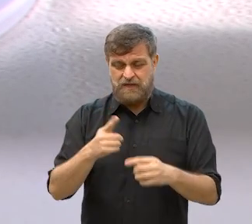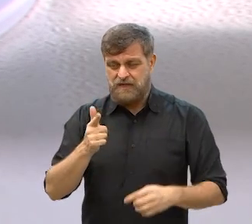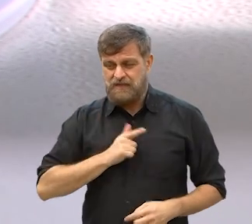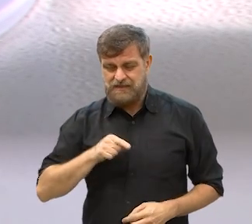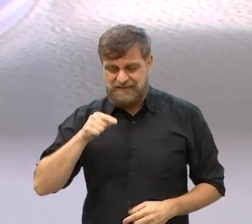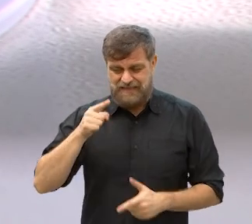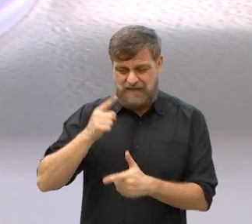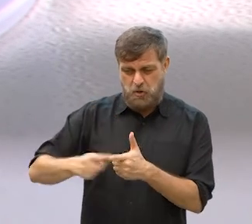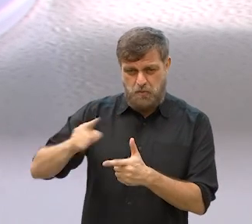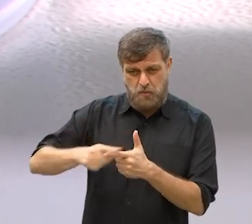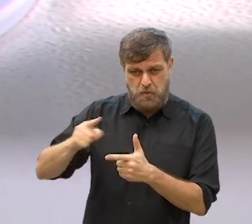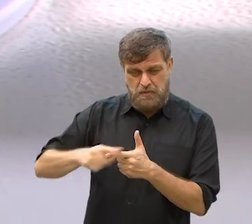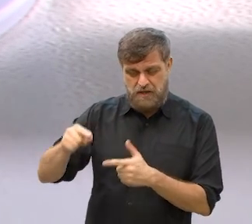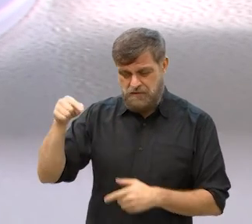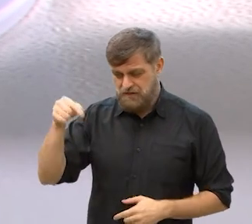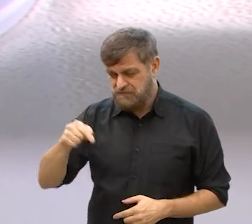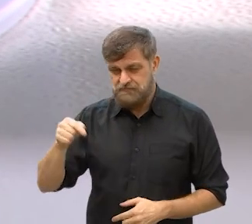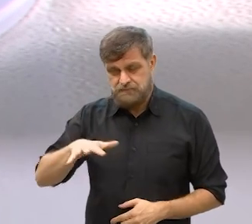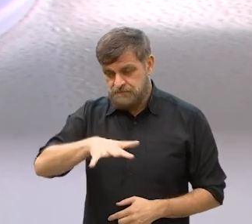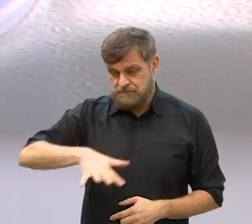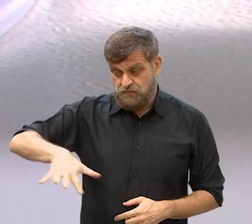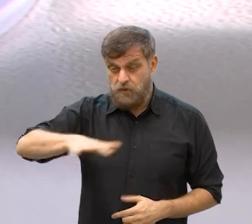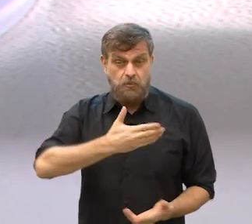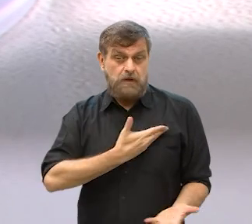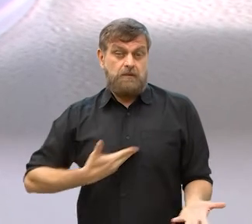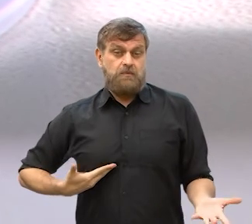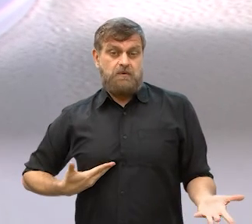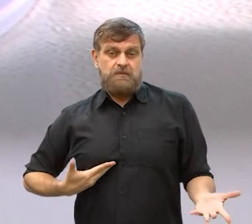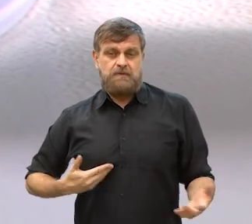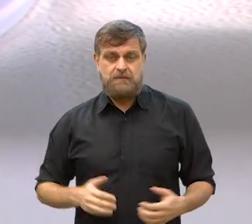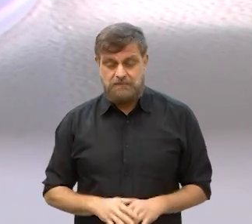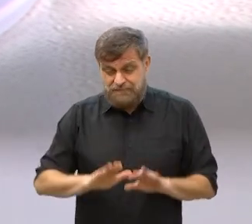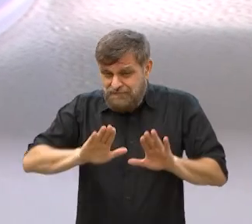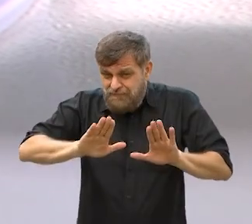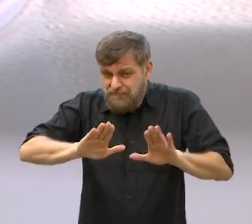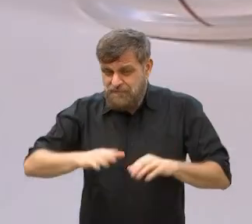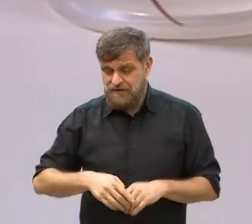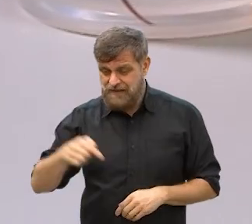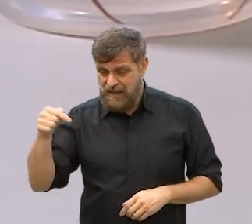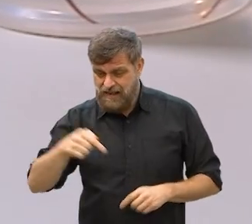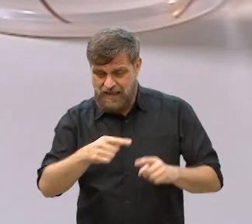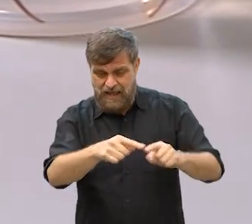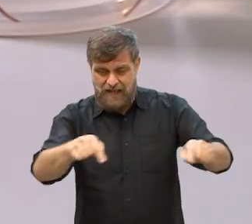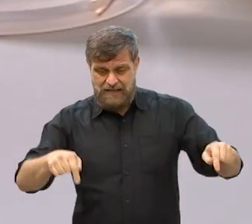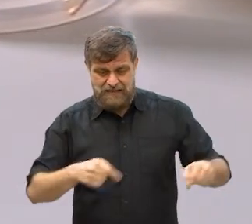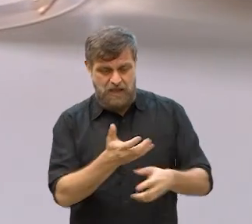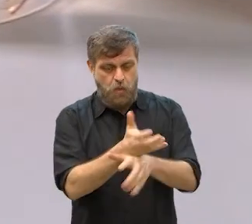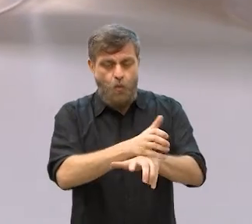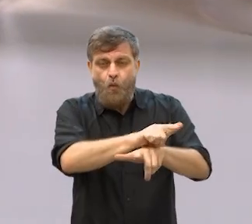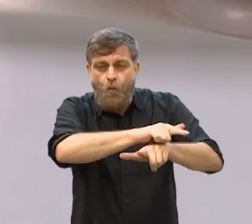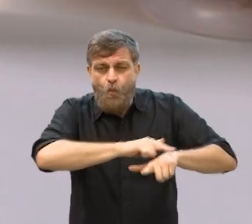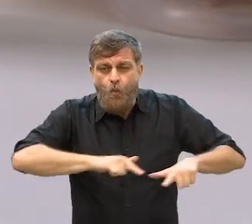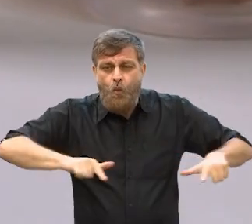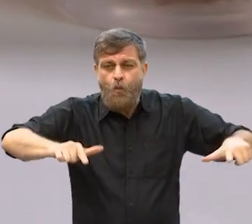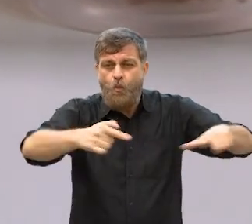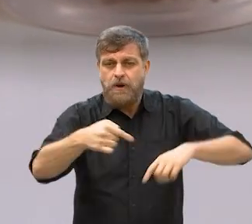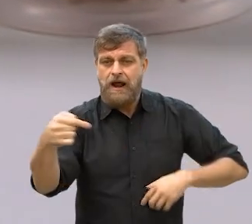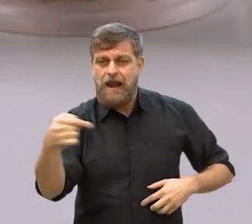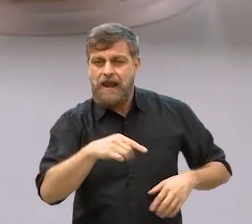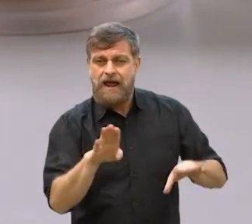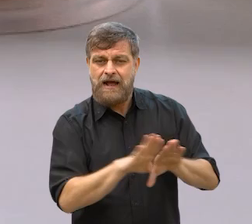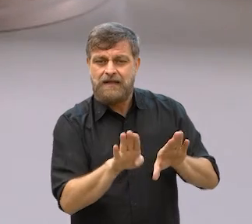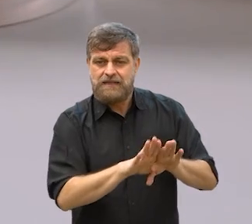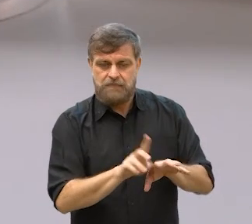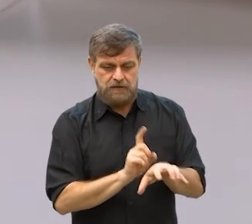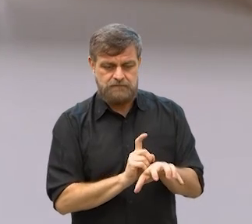um problema no espaço público, mas naqueles terrenos que não estão sendo ocupados pode ser